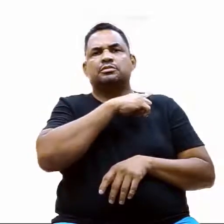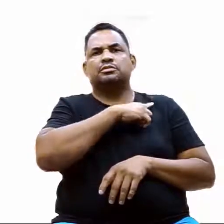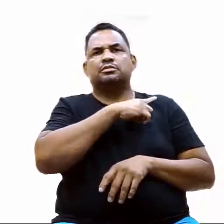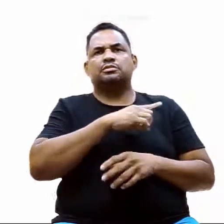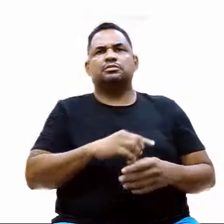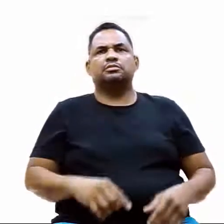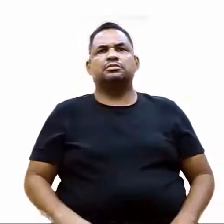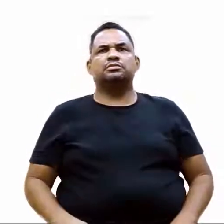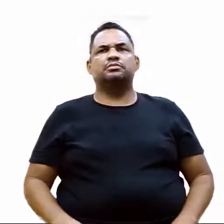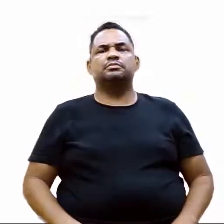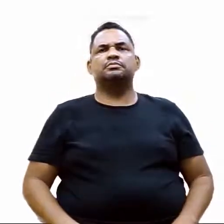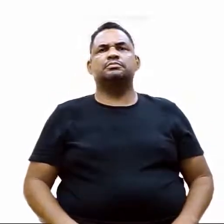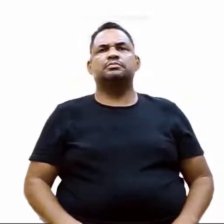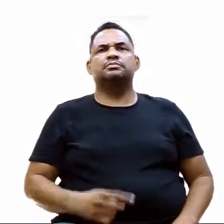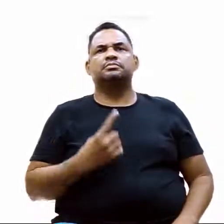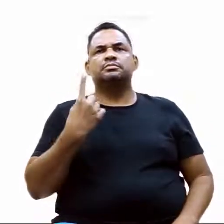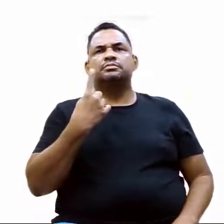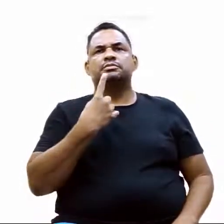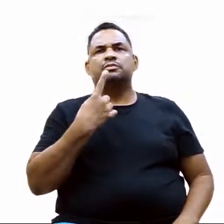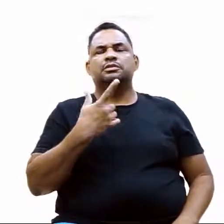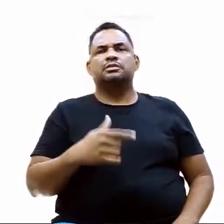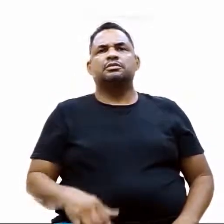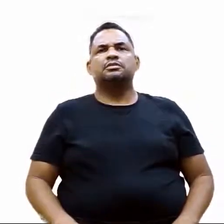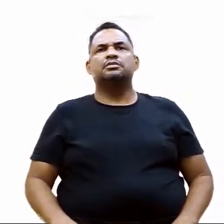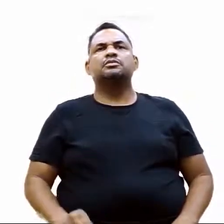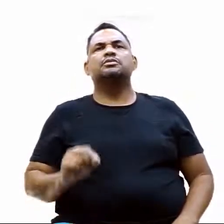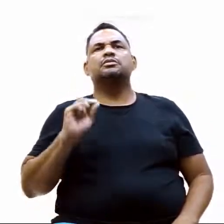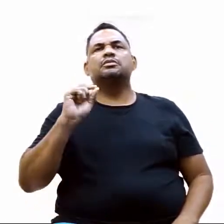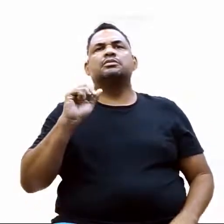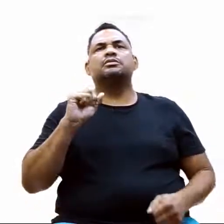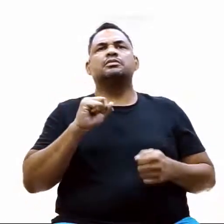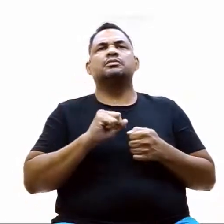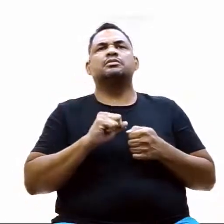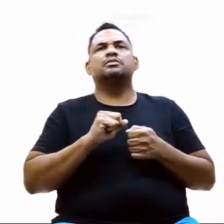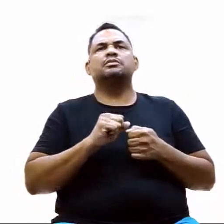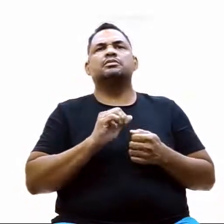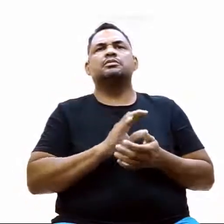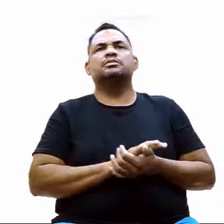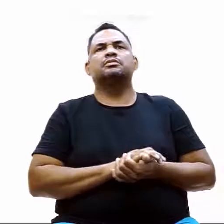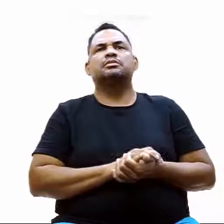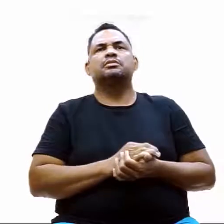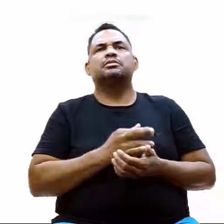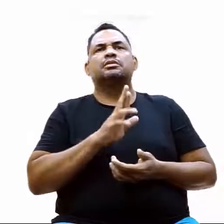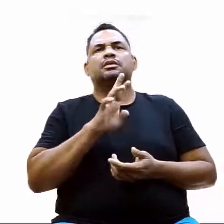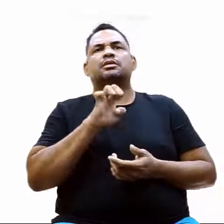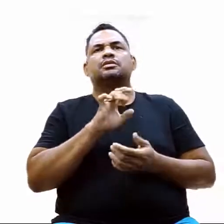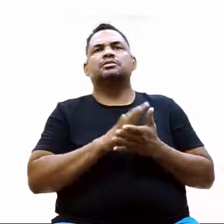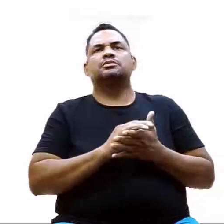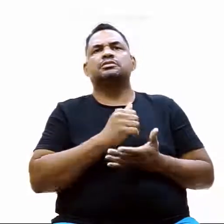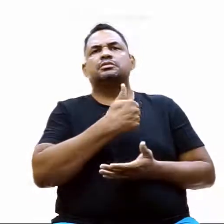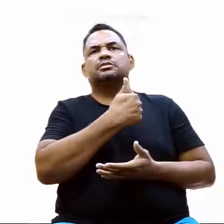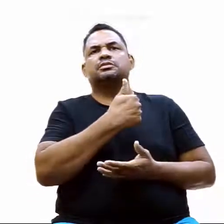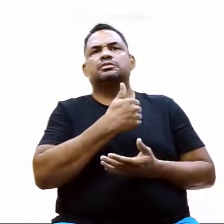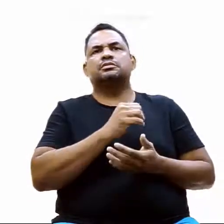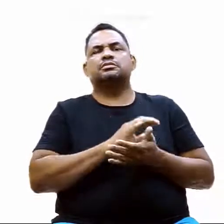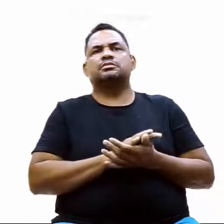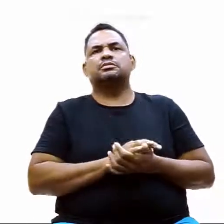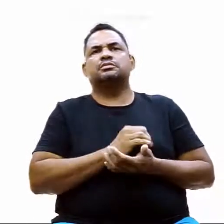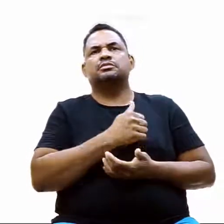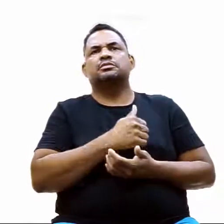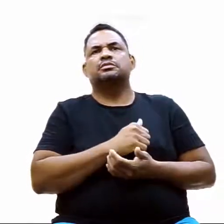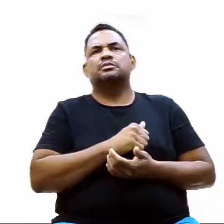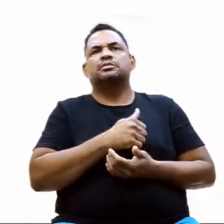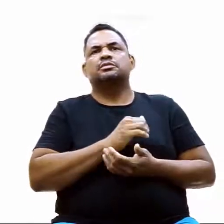tá certo? E aí o que é que eu faço? Reagentes, a massa do reagente sendo obrigatoriamente igual